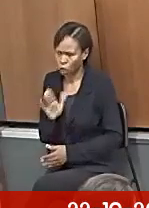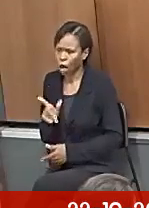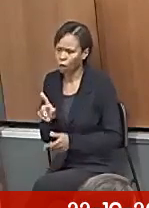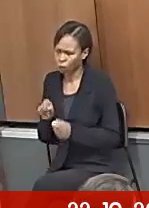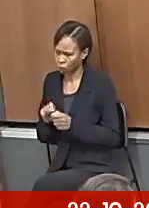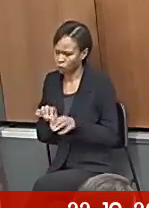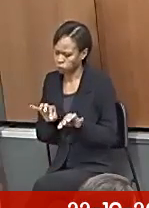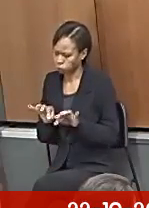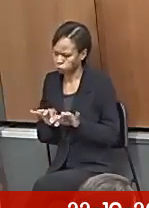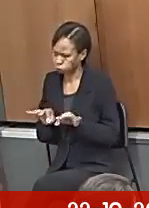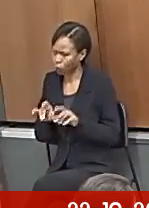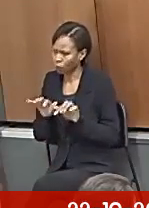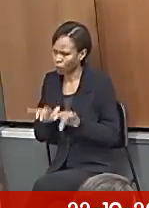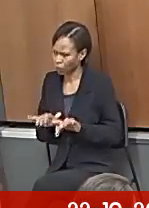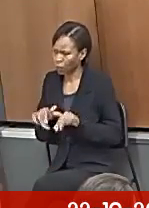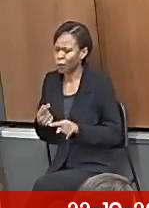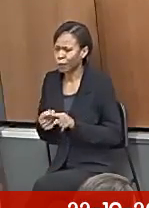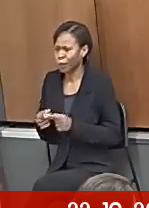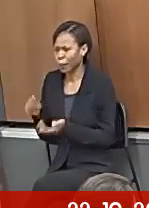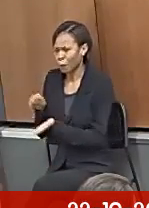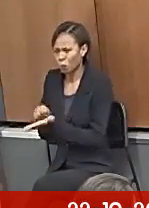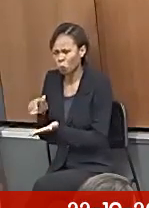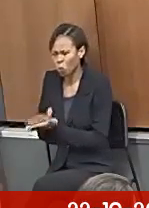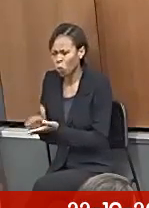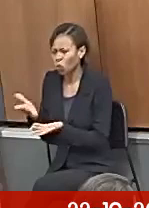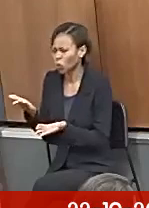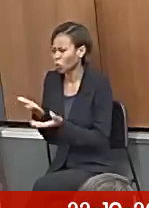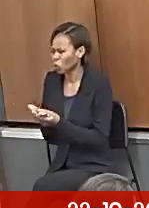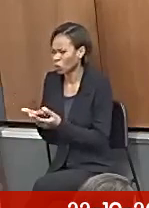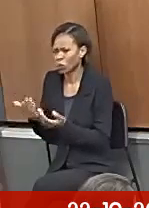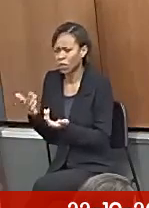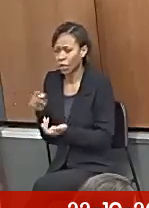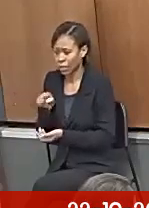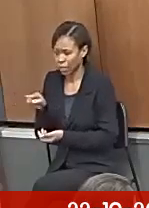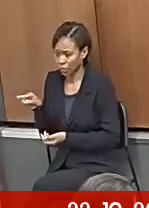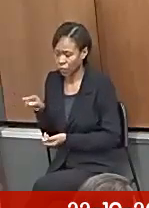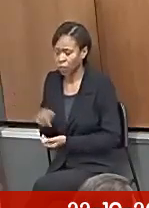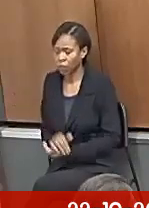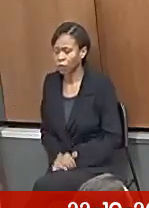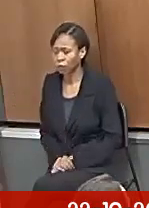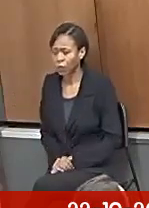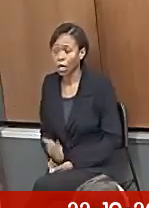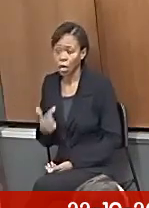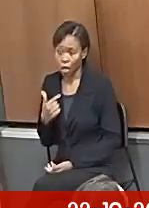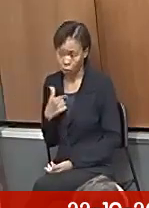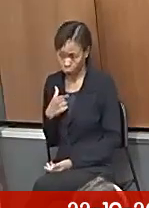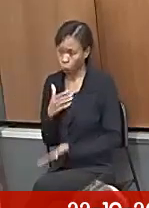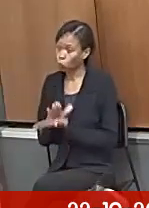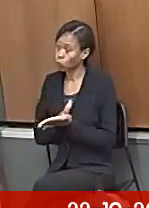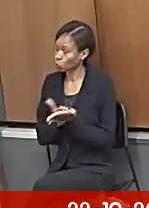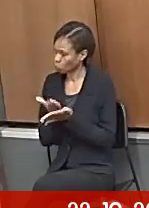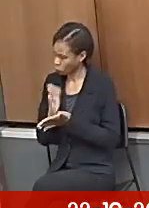deputado. Porque a multa, qualquer sanção, vem por eles. Eu sou muito chato.